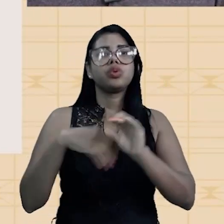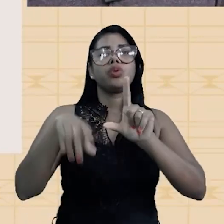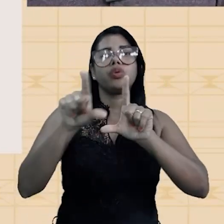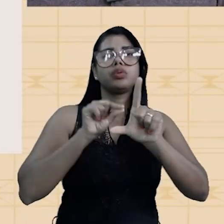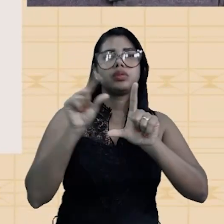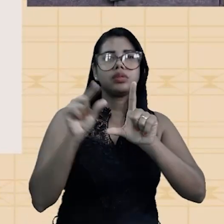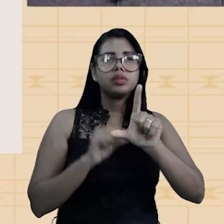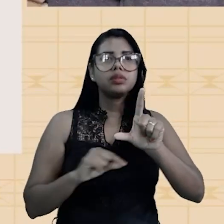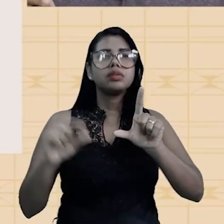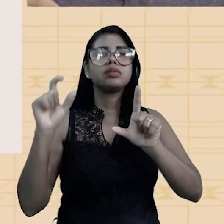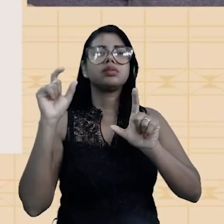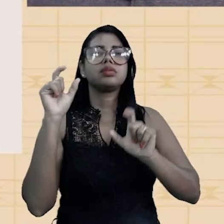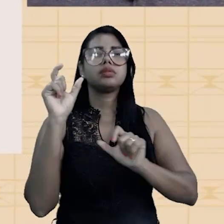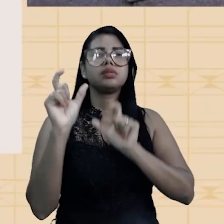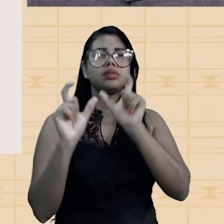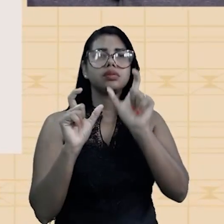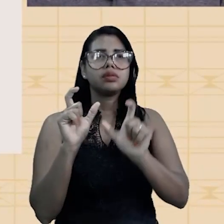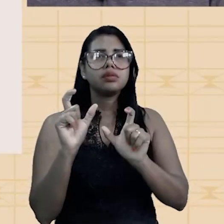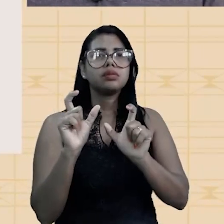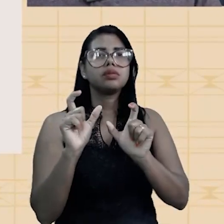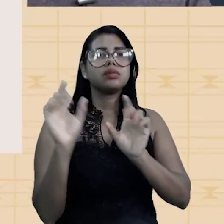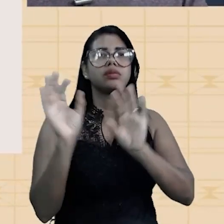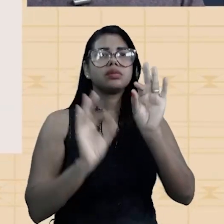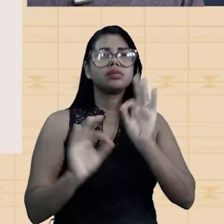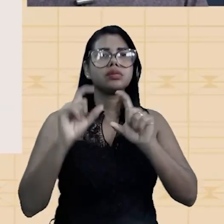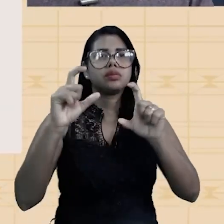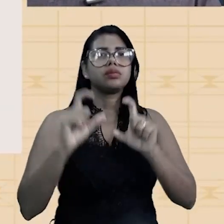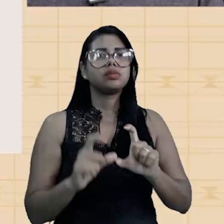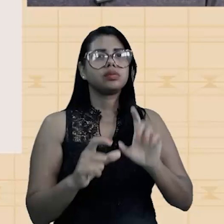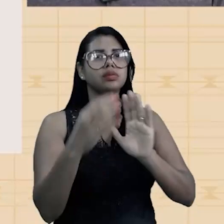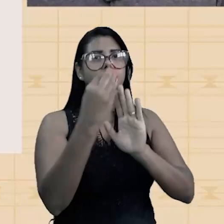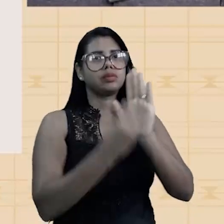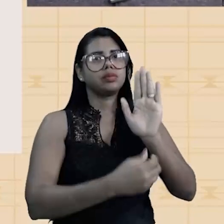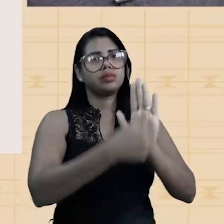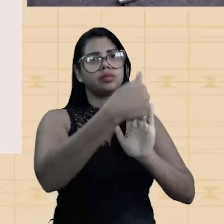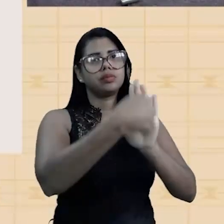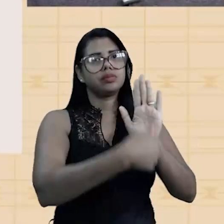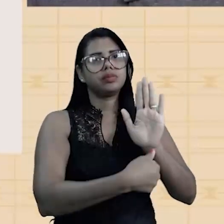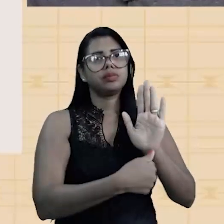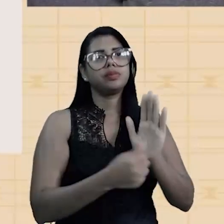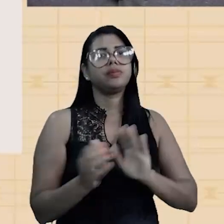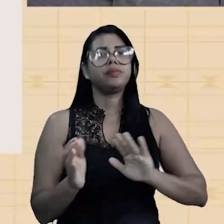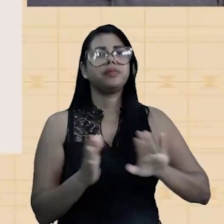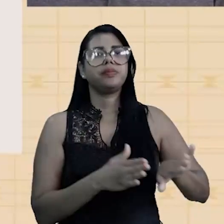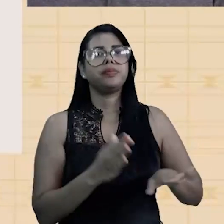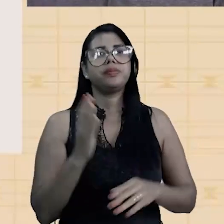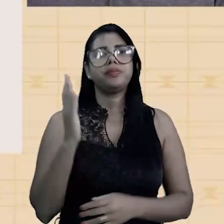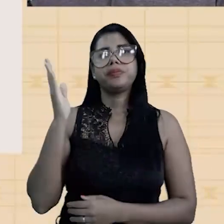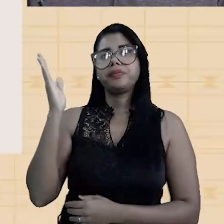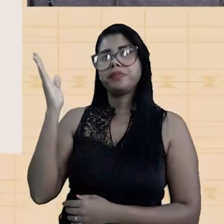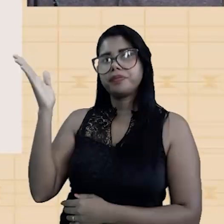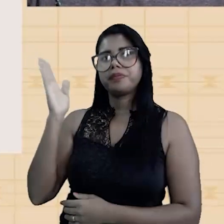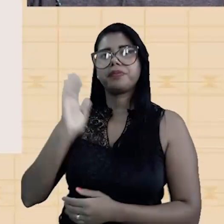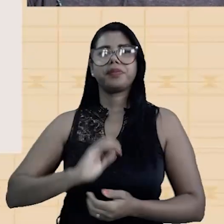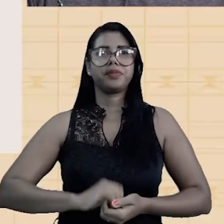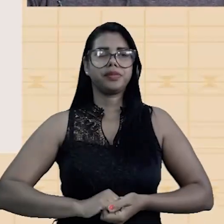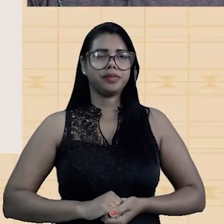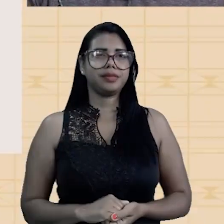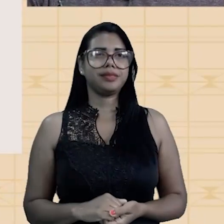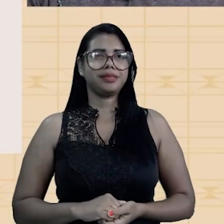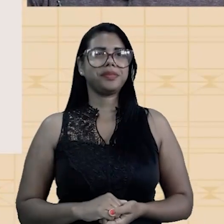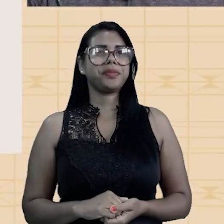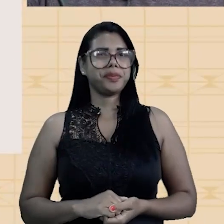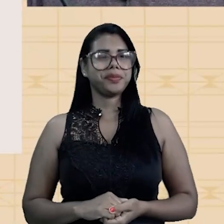boa organização textual. Pode passar, vamos lá para o D2. Passou aí, agora o próximo, certo? Então ela vai falar do entrave,